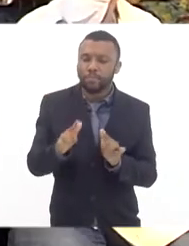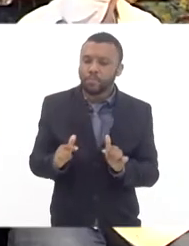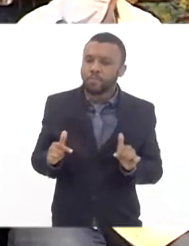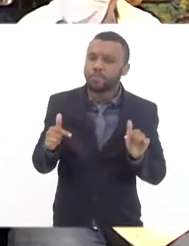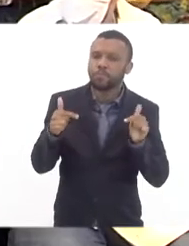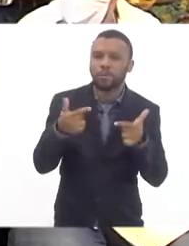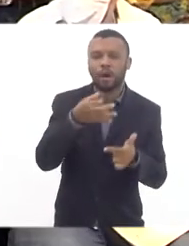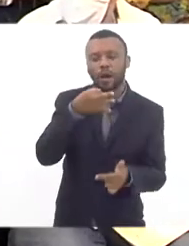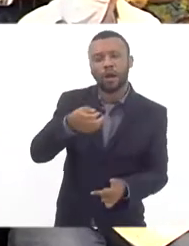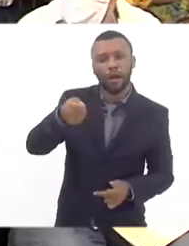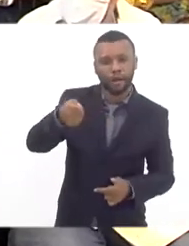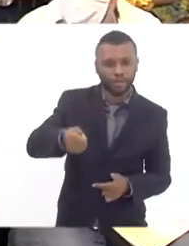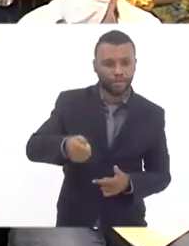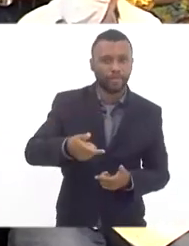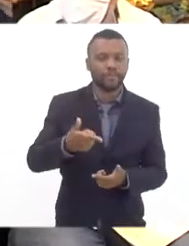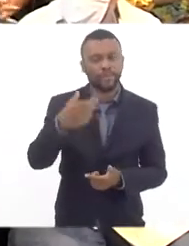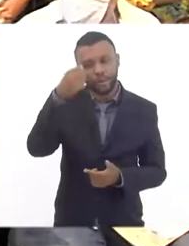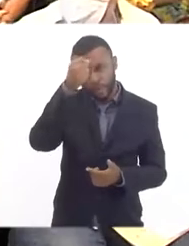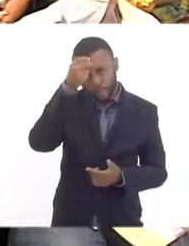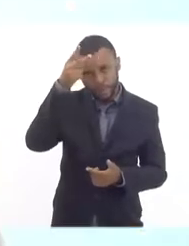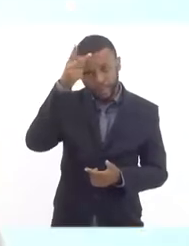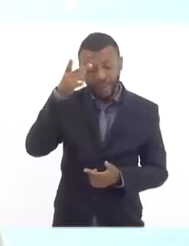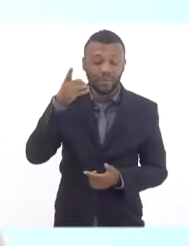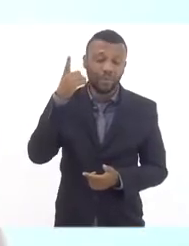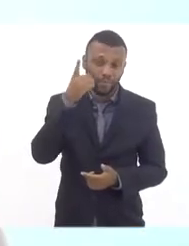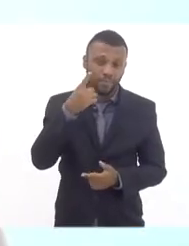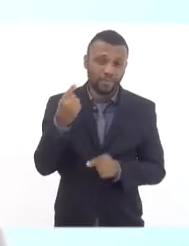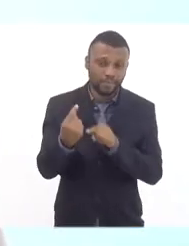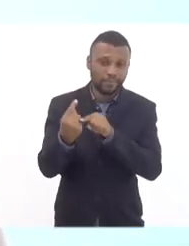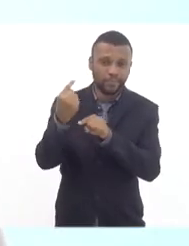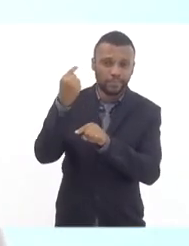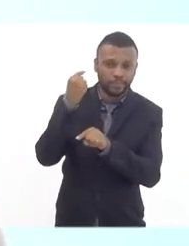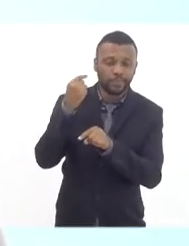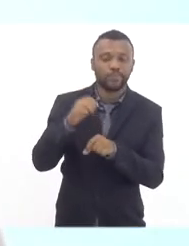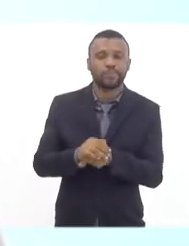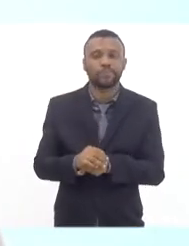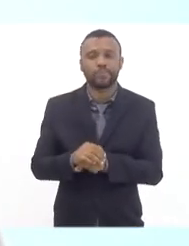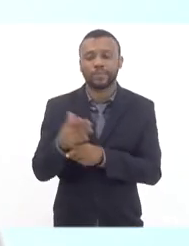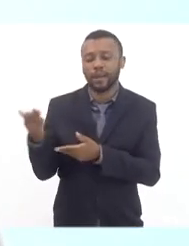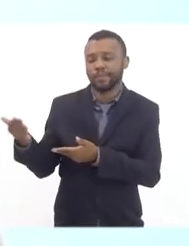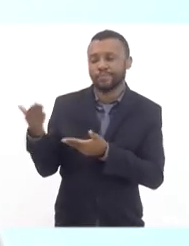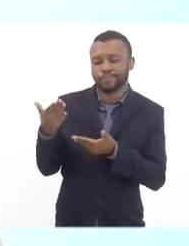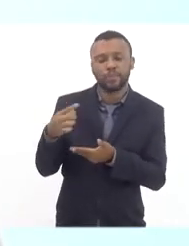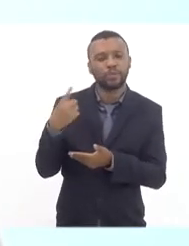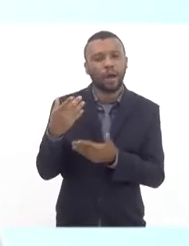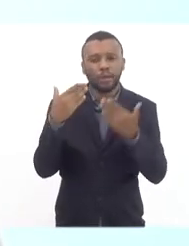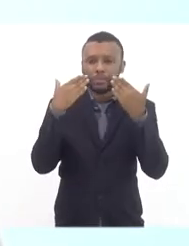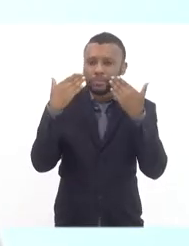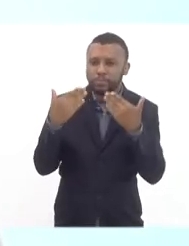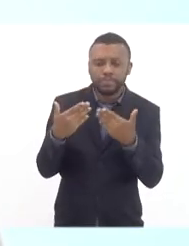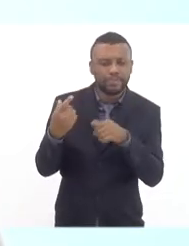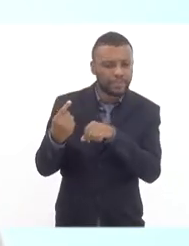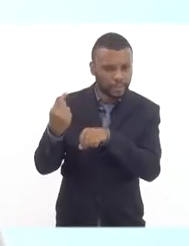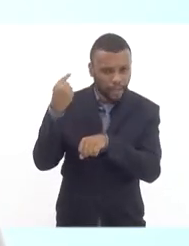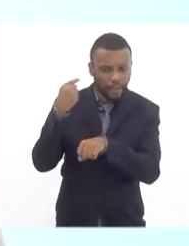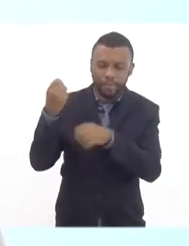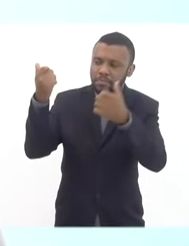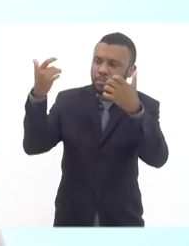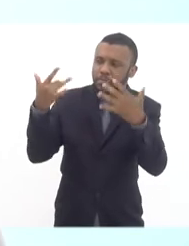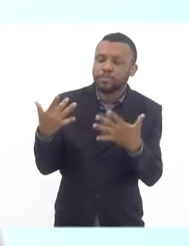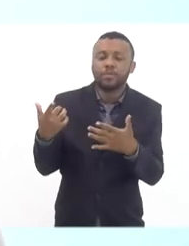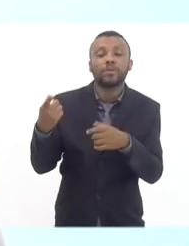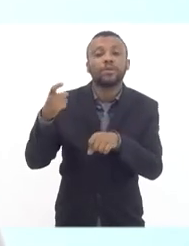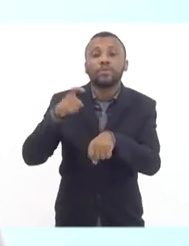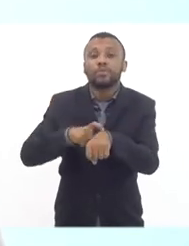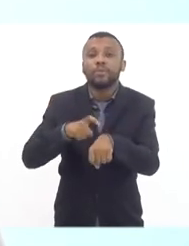O próprio prefeito foi deputado, recebeu, eu e a Cleise e o Gustavo, no escritório dele à época, e quando assumiu não